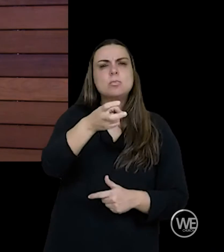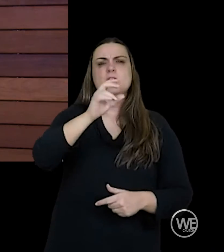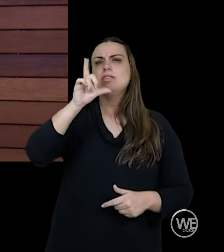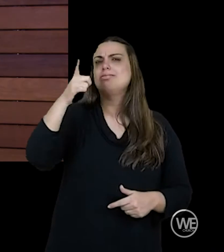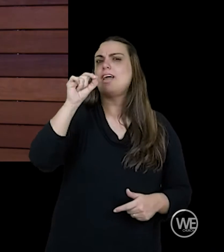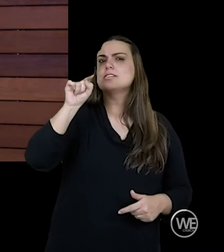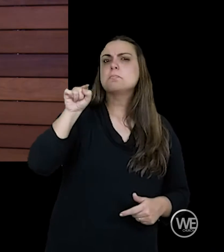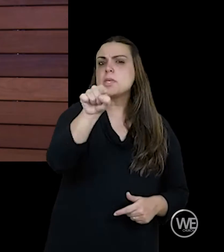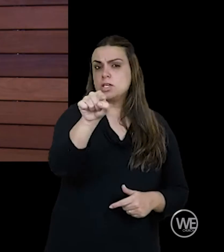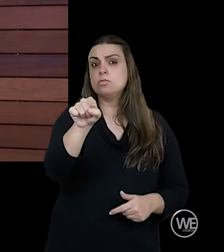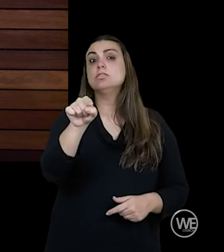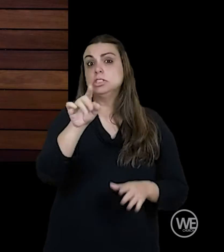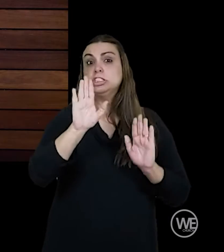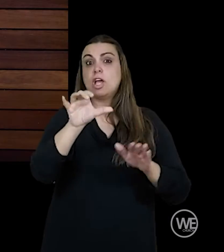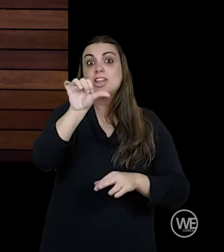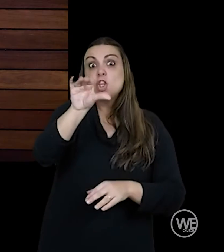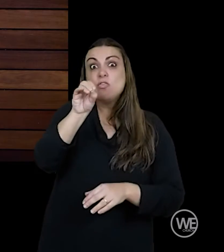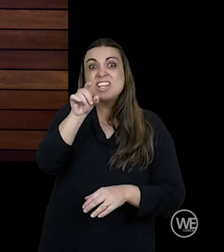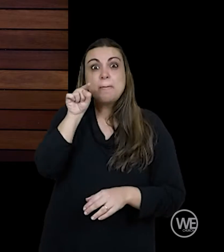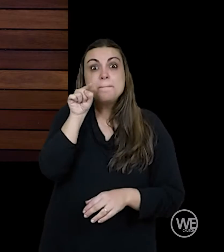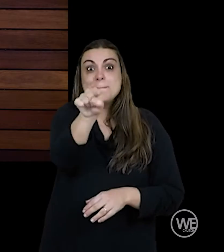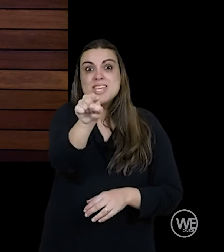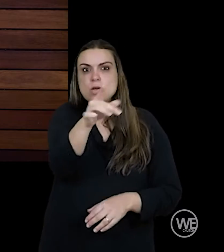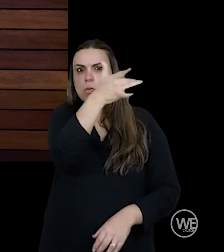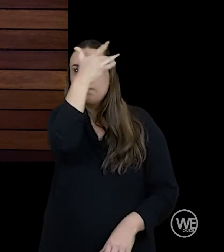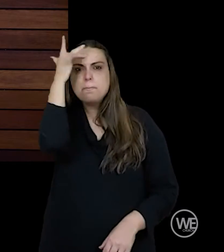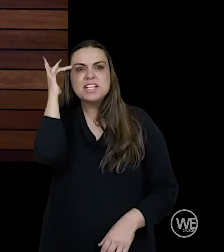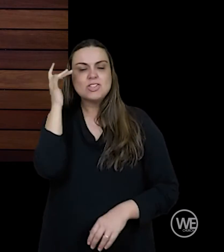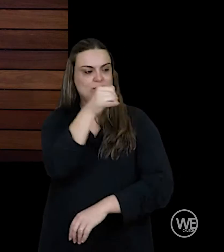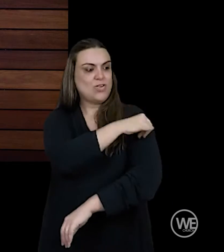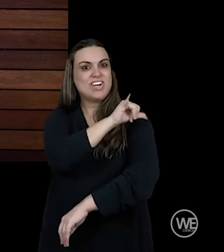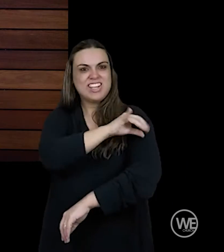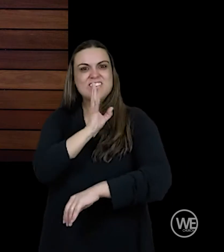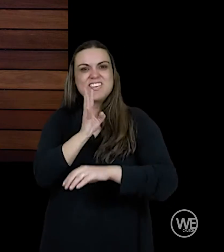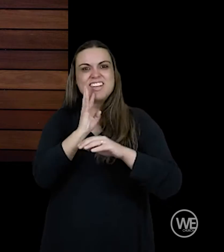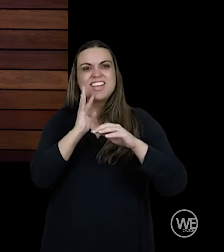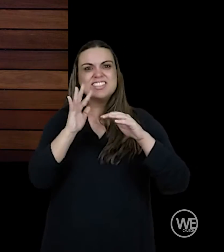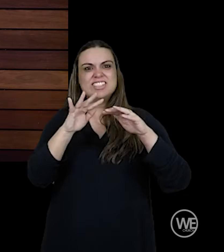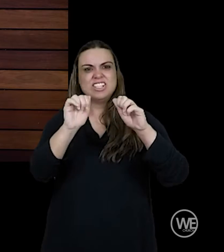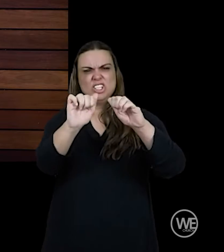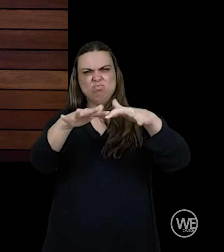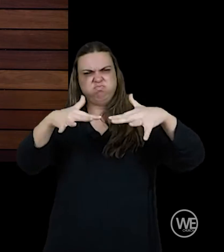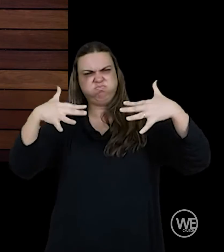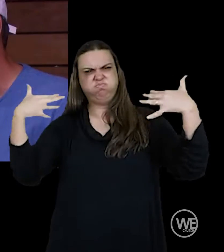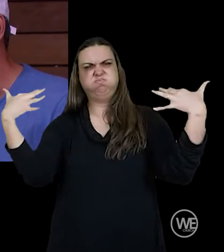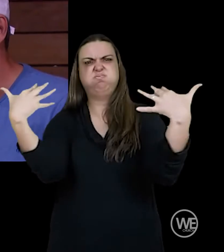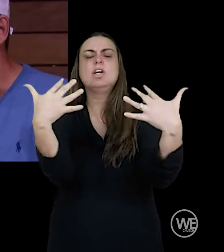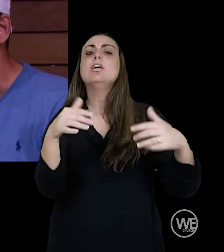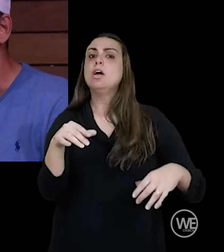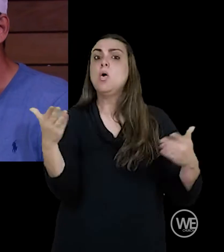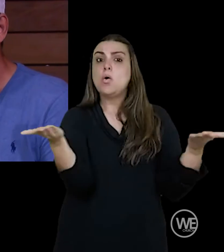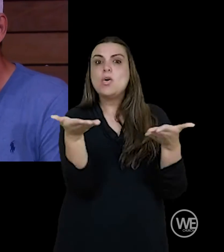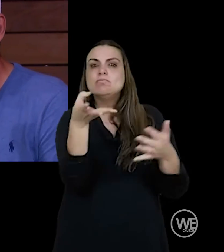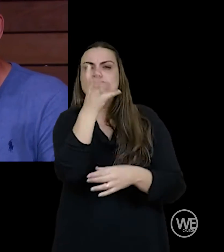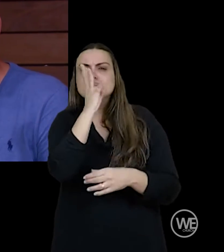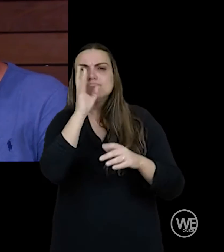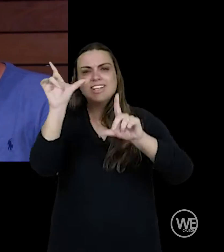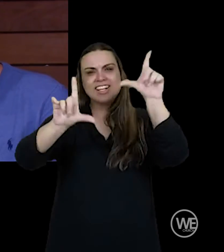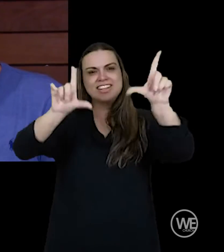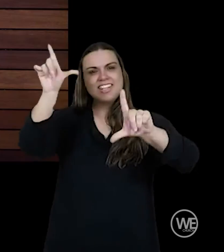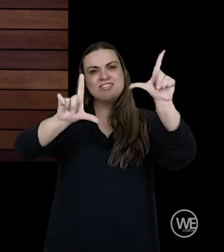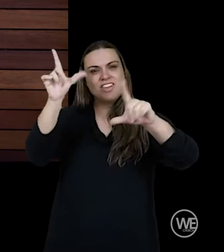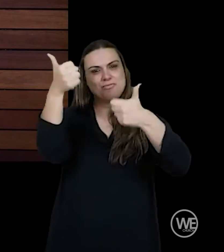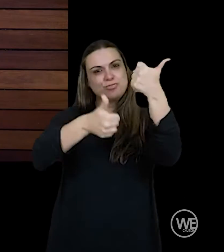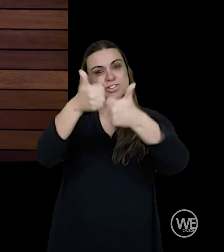10.000. Cheguei a jogar com 90.000 pessoas no Maracanã. Então, hoje a gente assiste jogos pela televisão